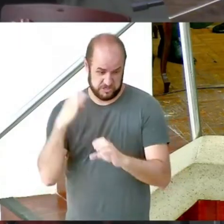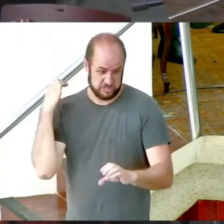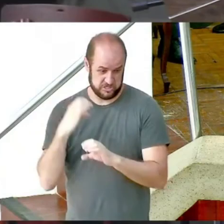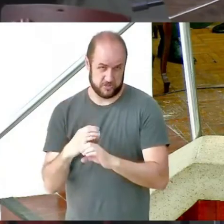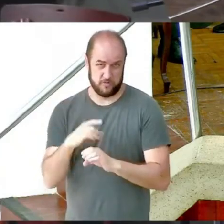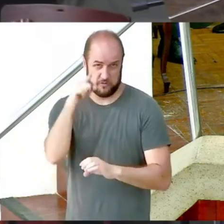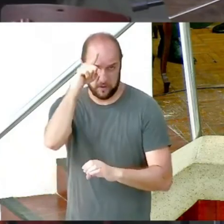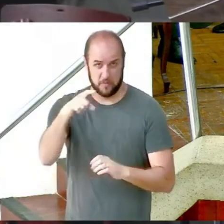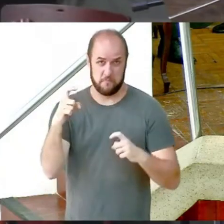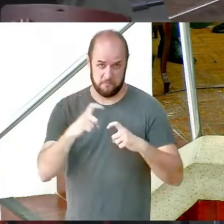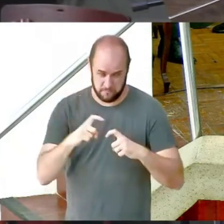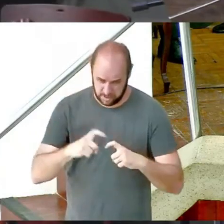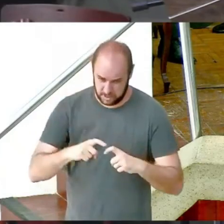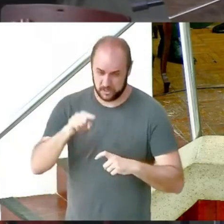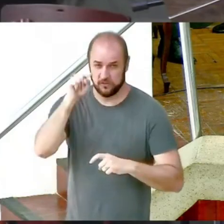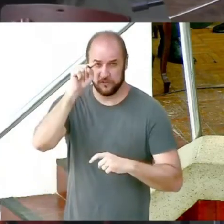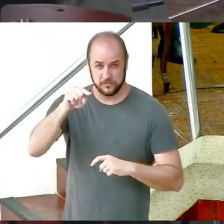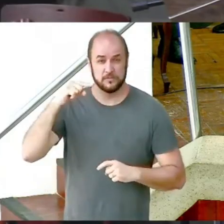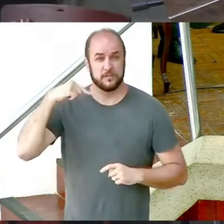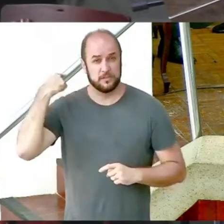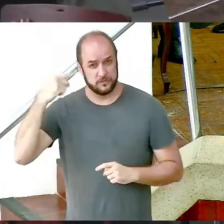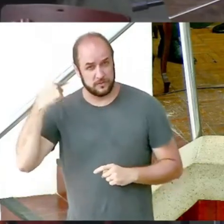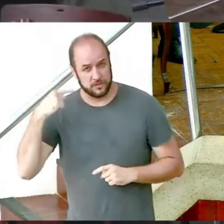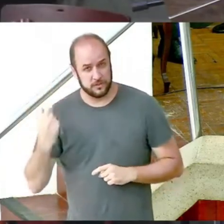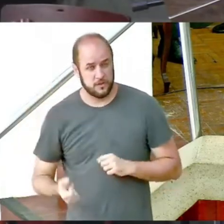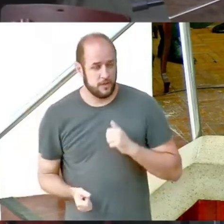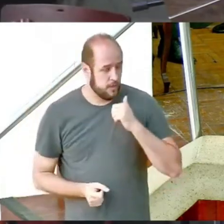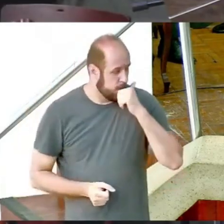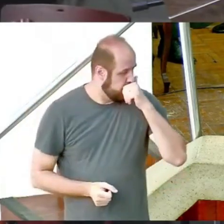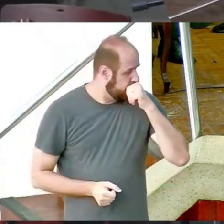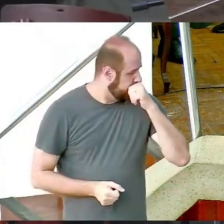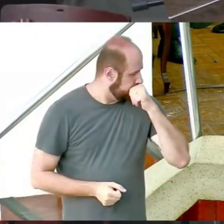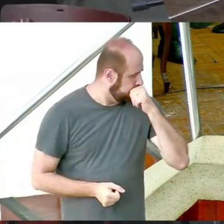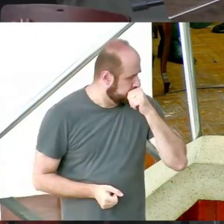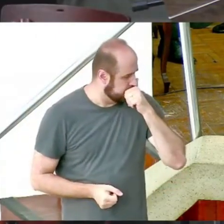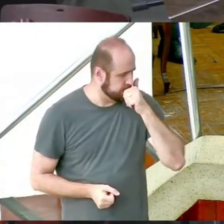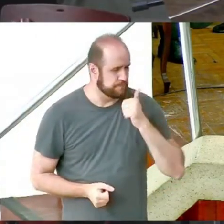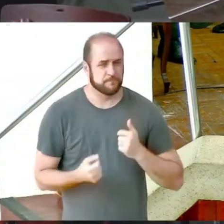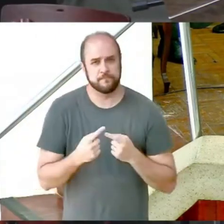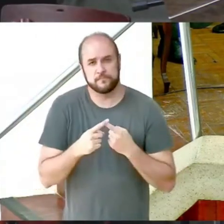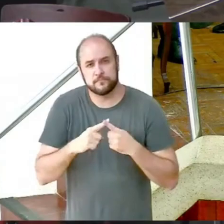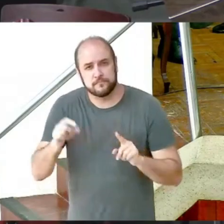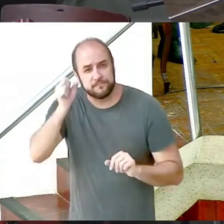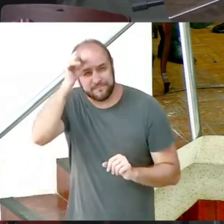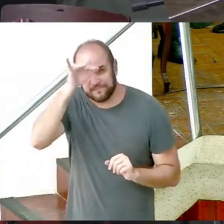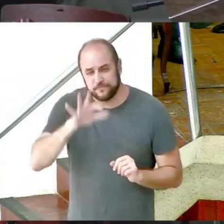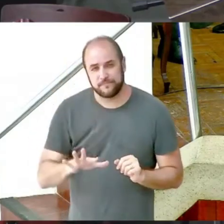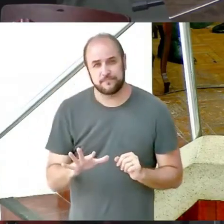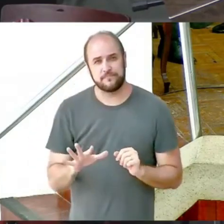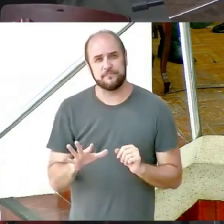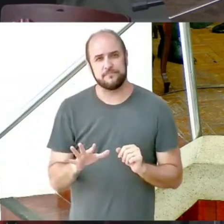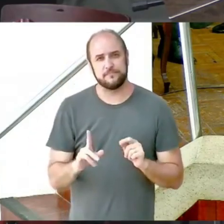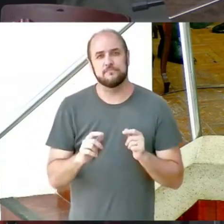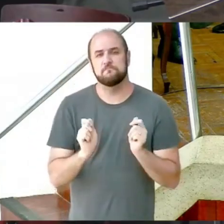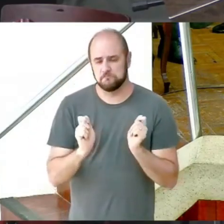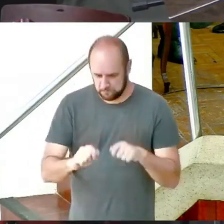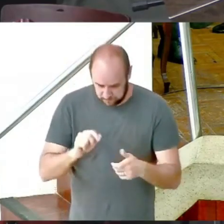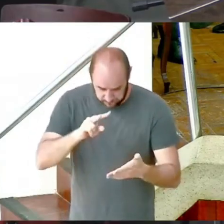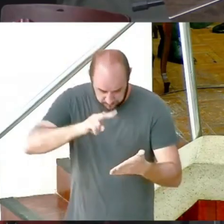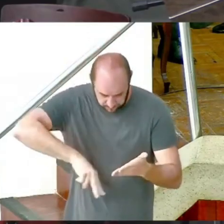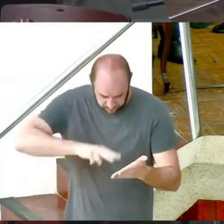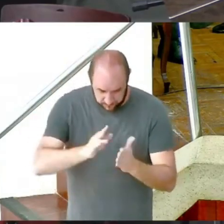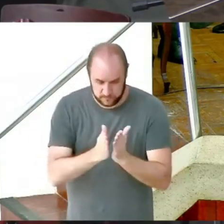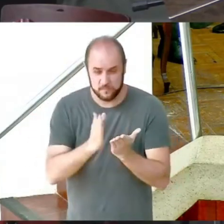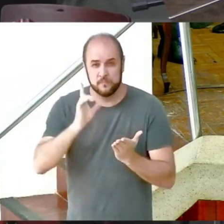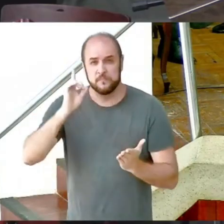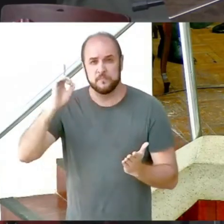médico, seja advogado. Mas obviamente você pode se valer da Escritura e